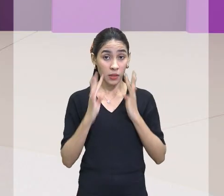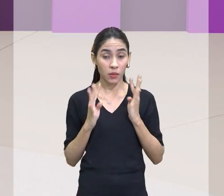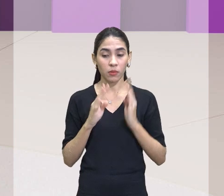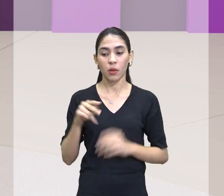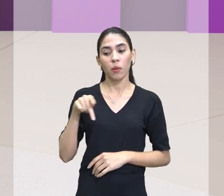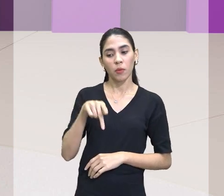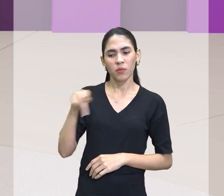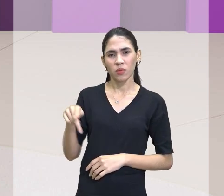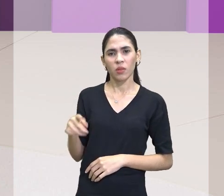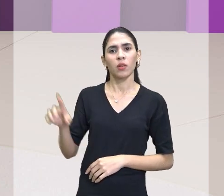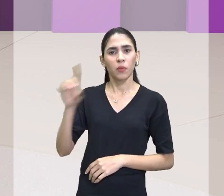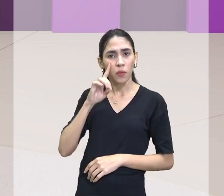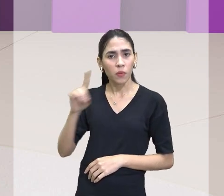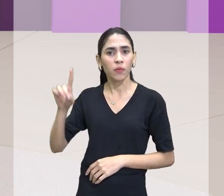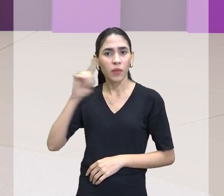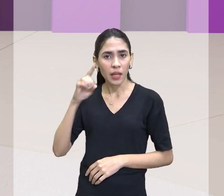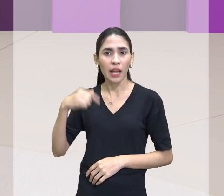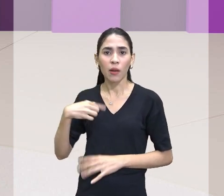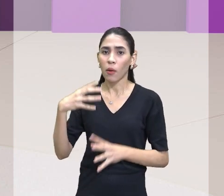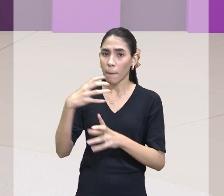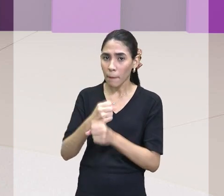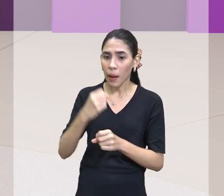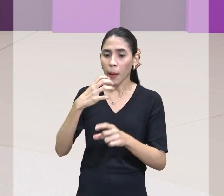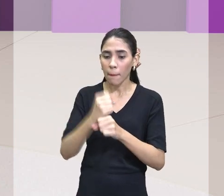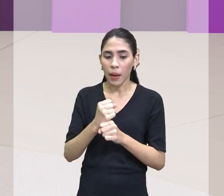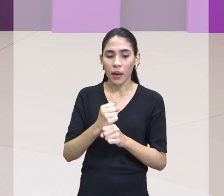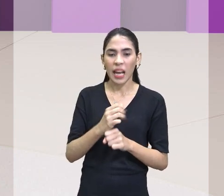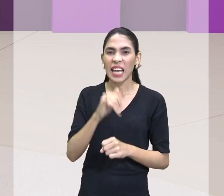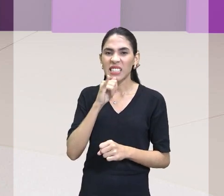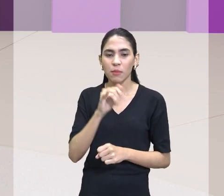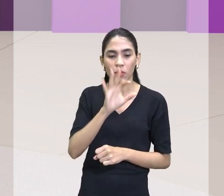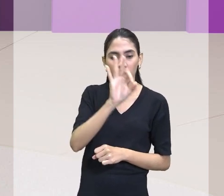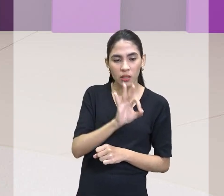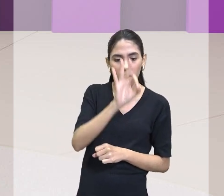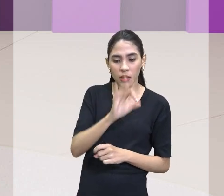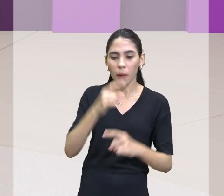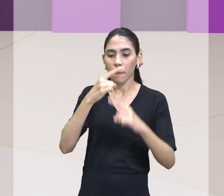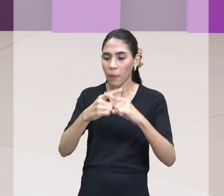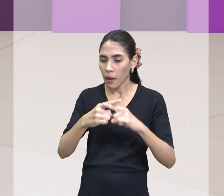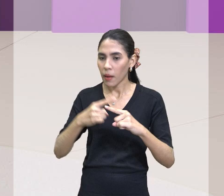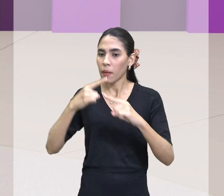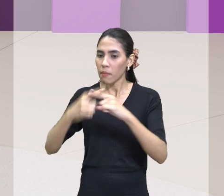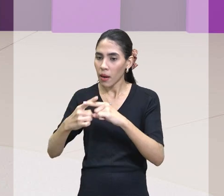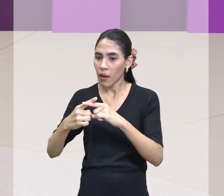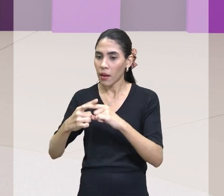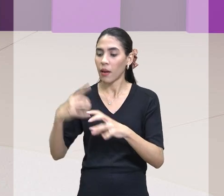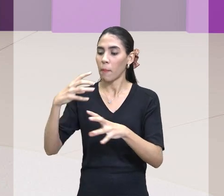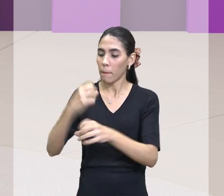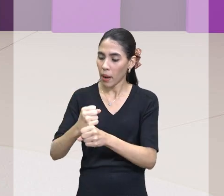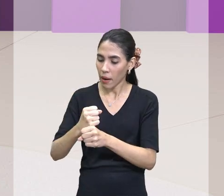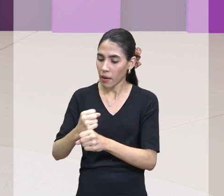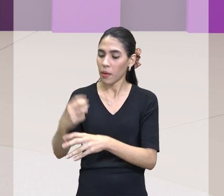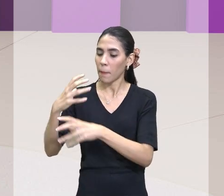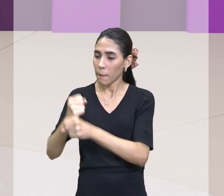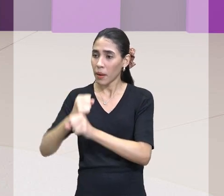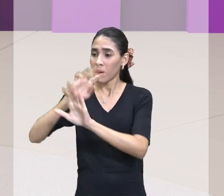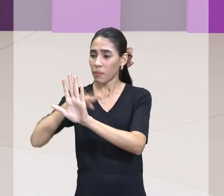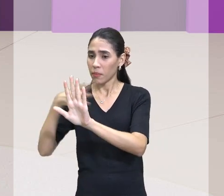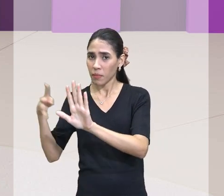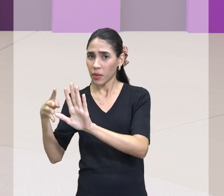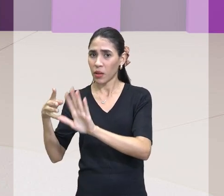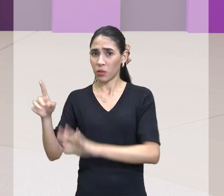toda vez eu vou ter que fazer todo esse cálculo, multiplicar a taxa, toda vez fazer essa soma, fazer essa tabela,